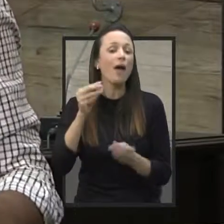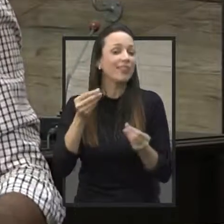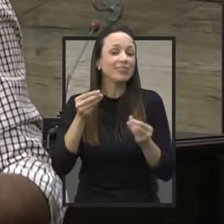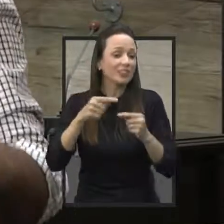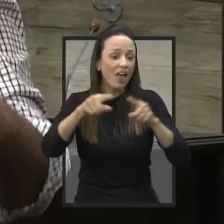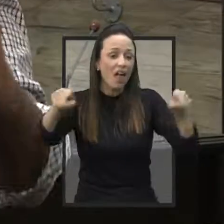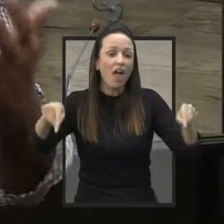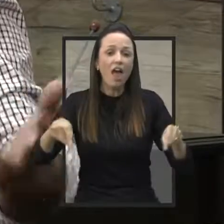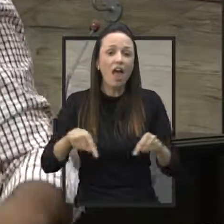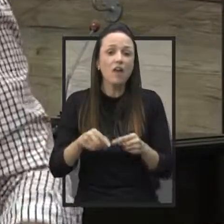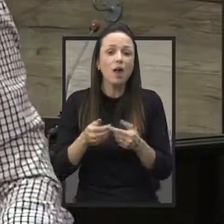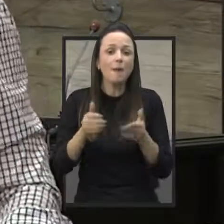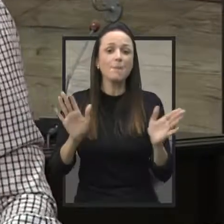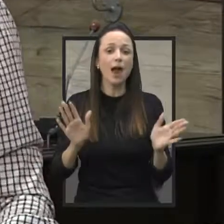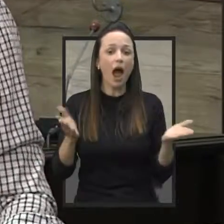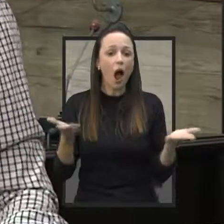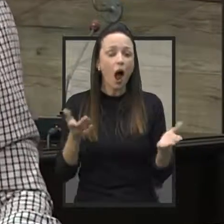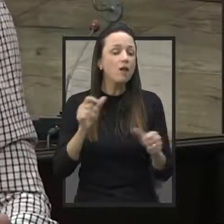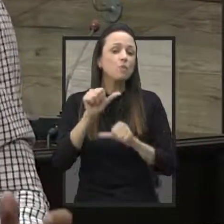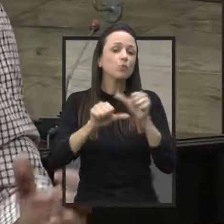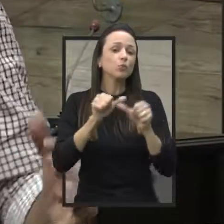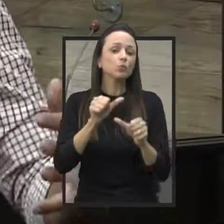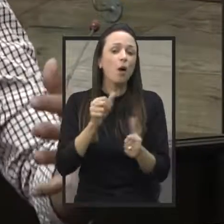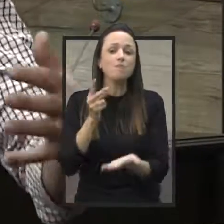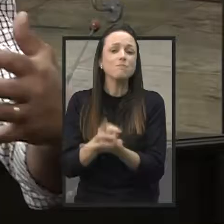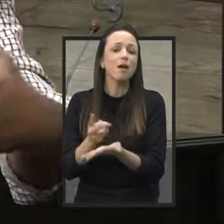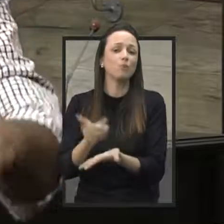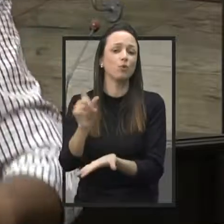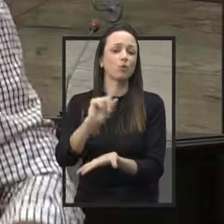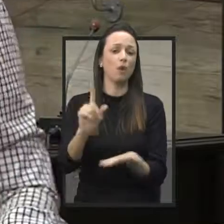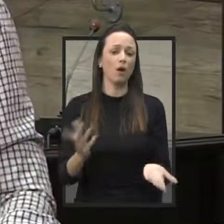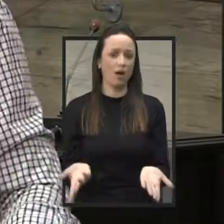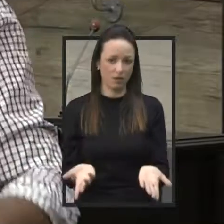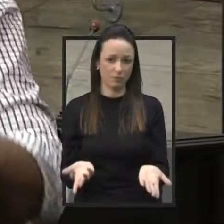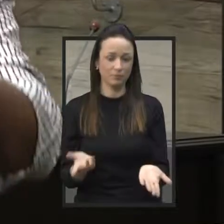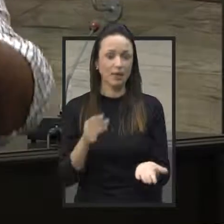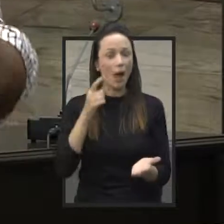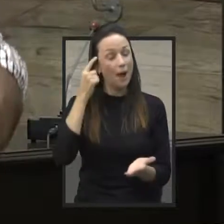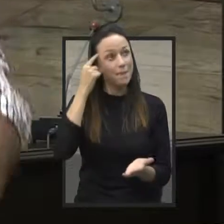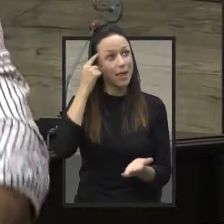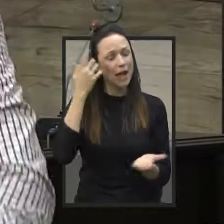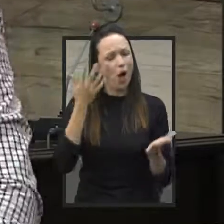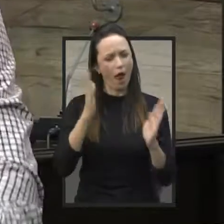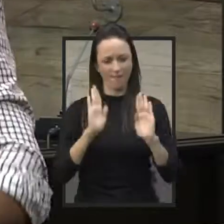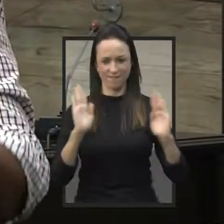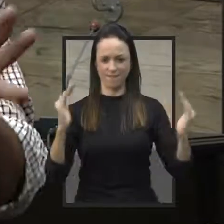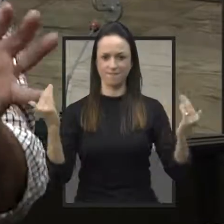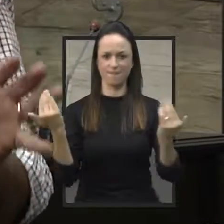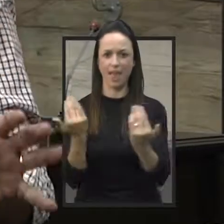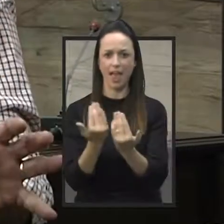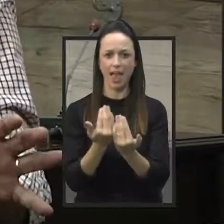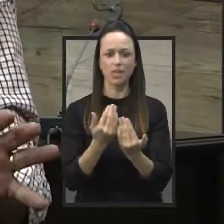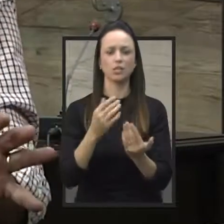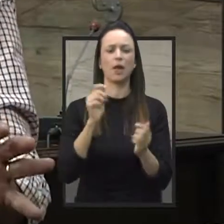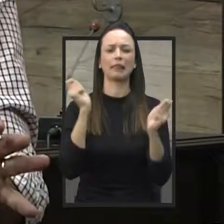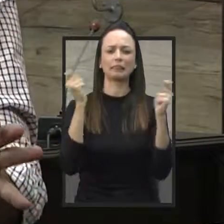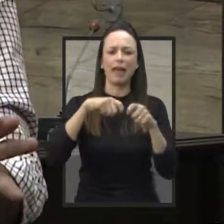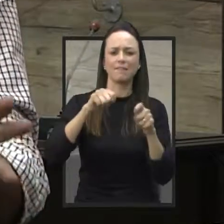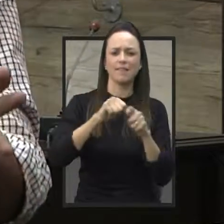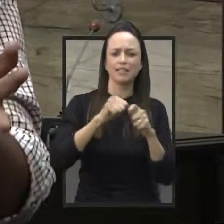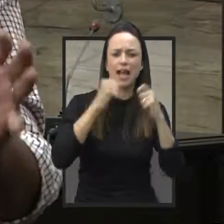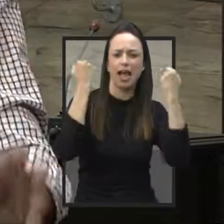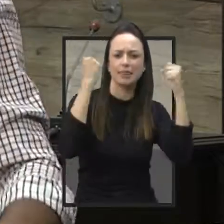é exatamente um recinto de exposições. Agora, quando se fechar aquilo lá, imagina uma academia ao ar livre, ali já tem o posto da